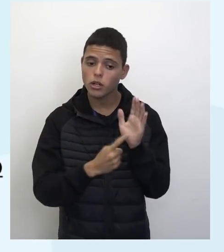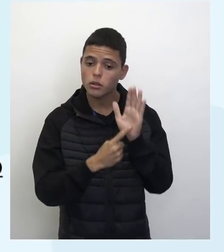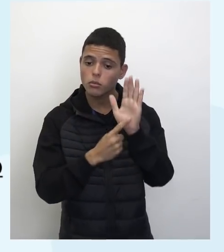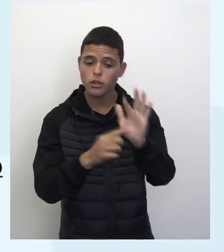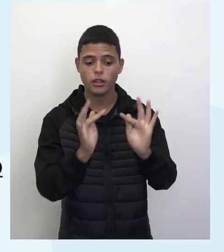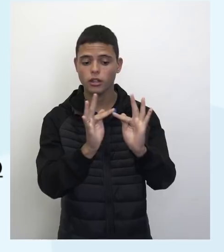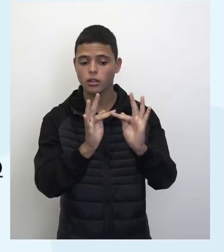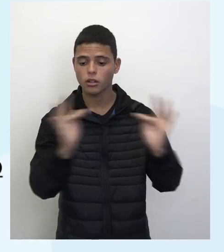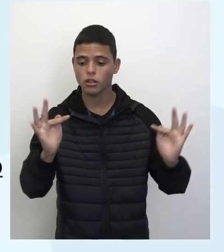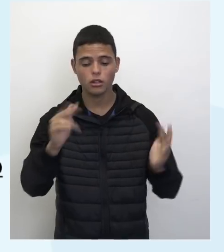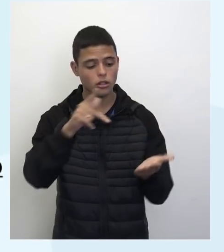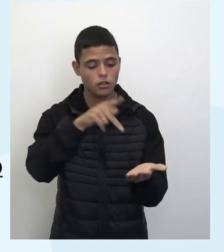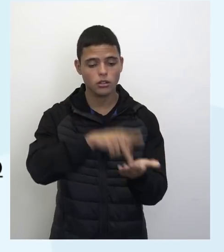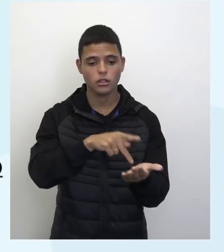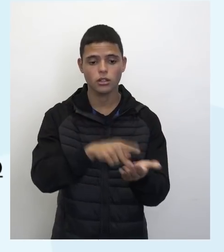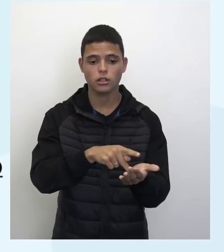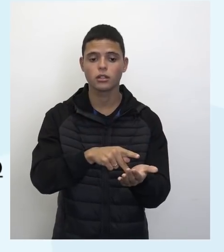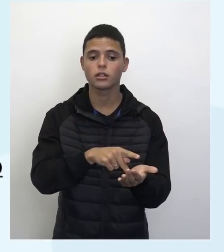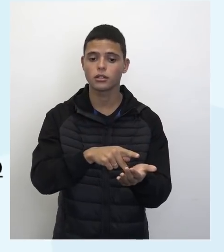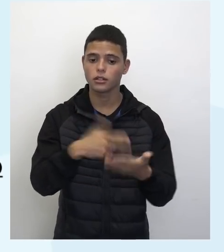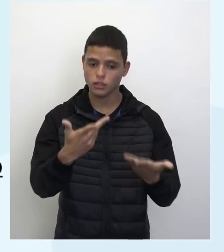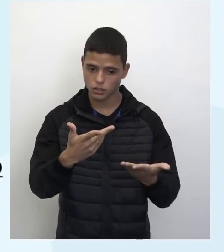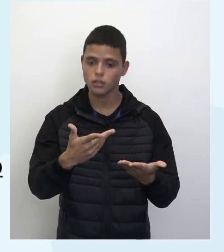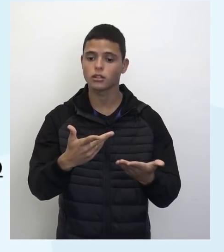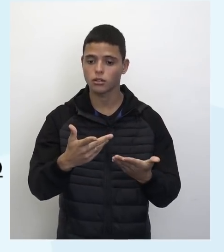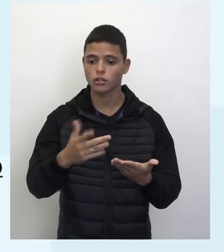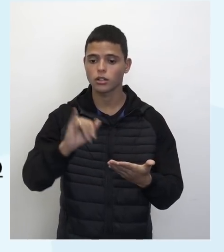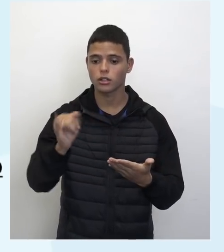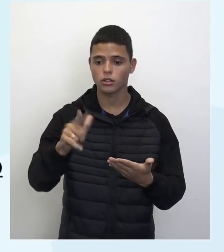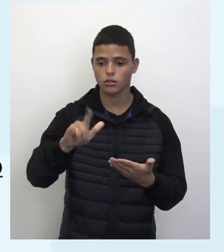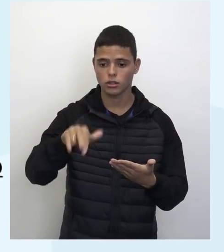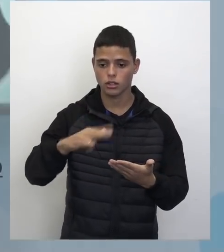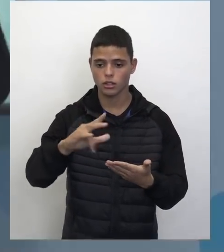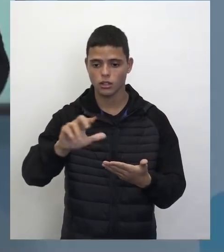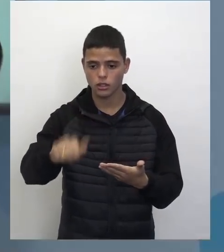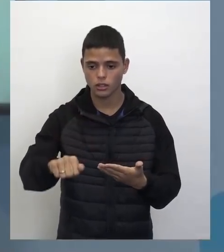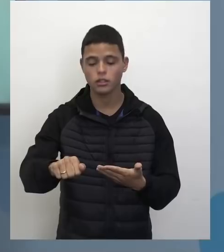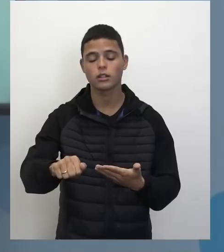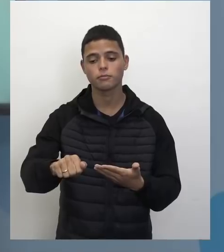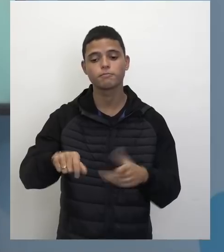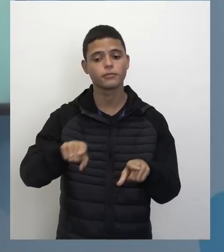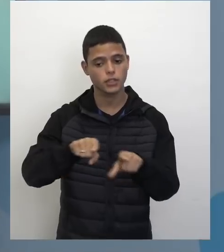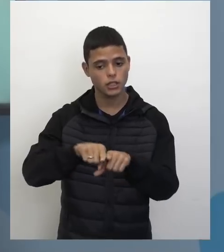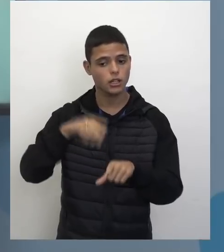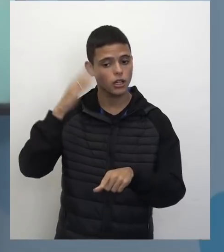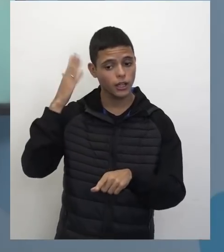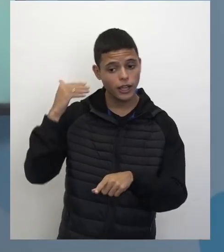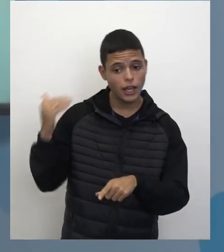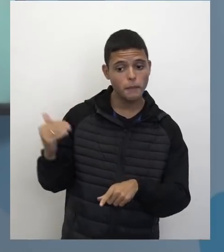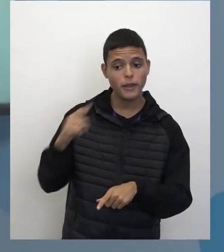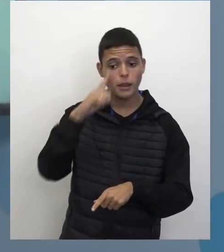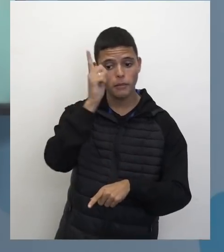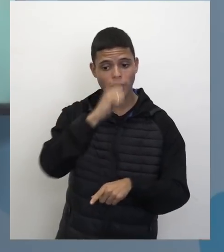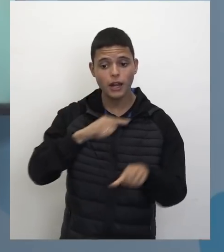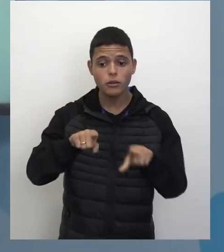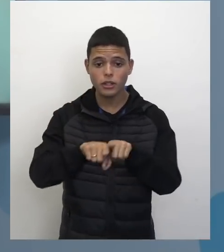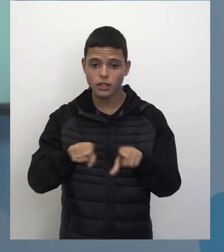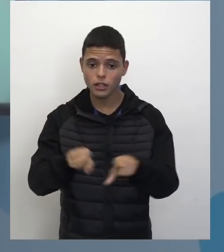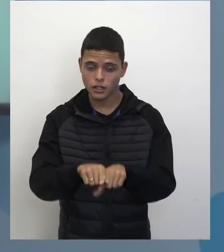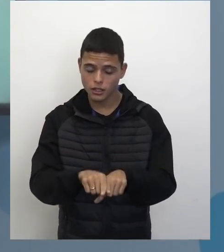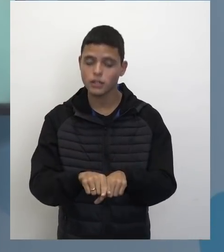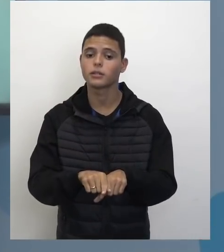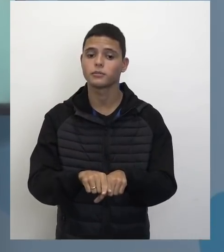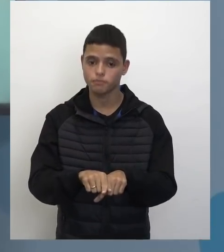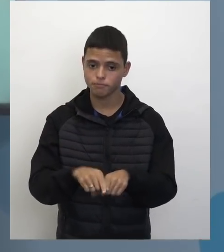frases são verdadeiras. Então, a Juliana é loira e, né, também a Fabiana é verde. Então, são duas,